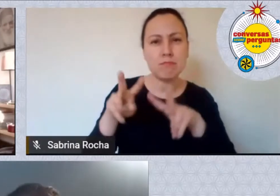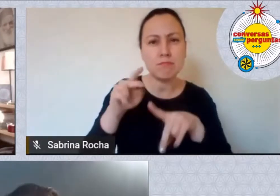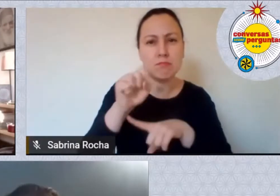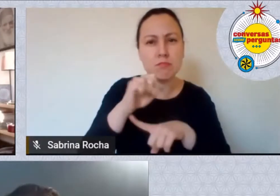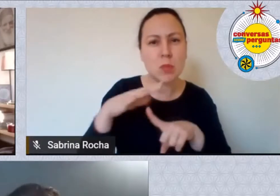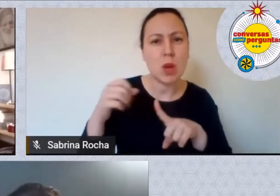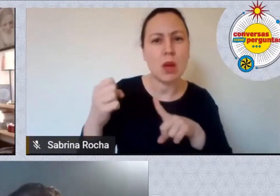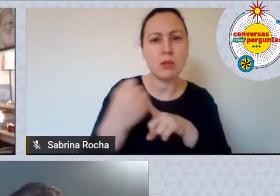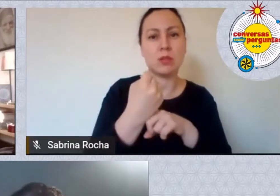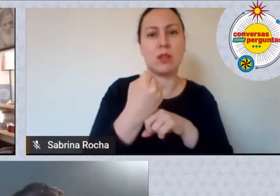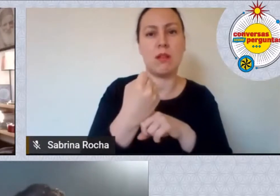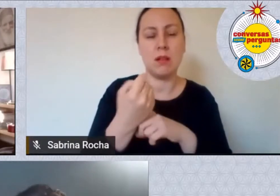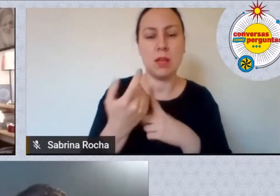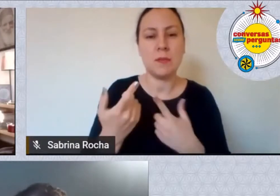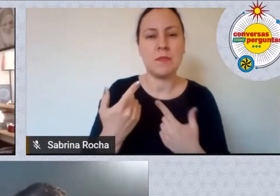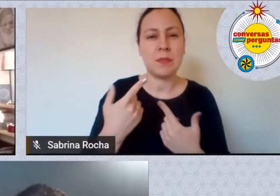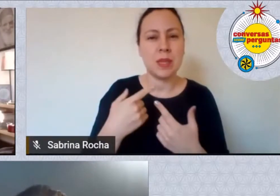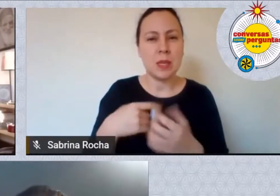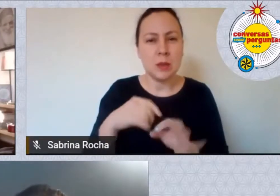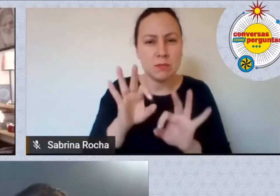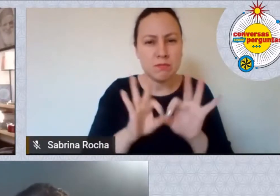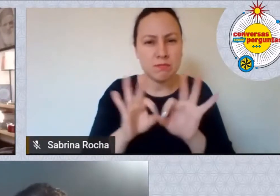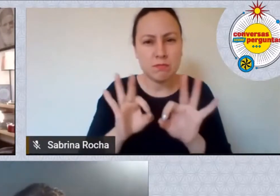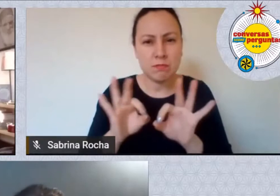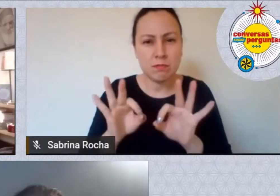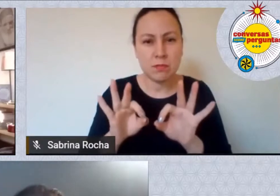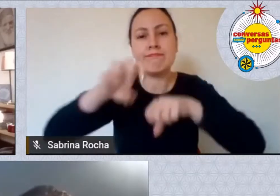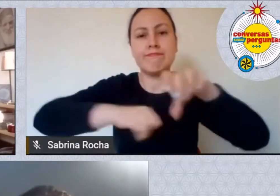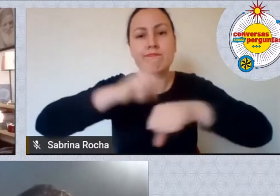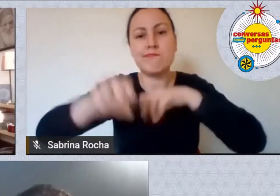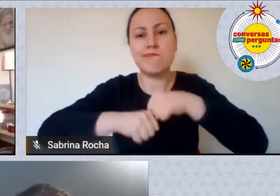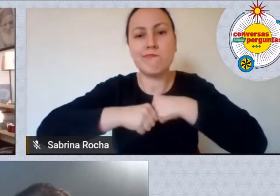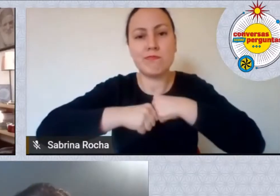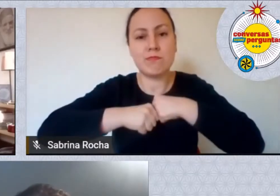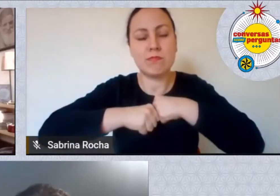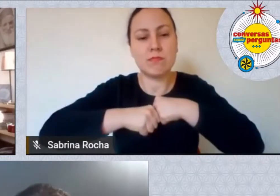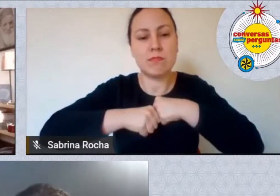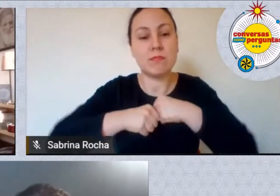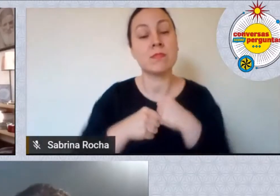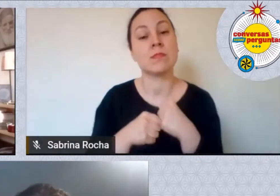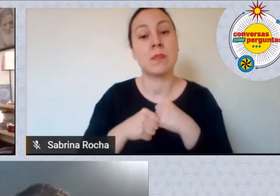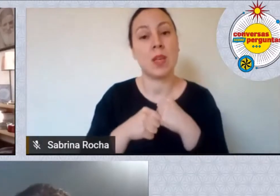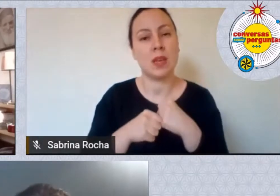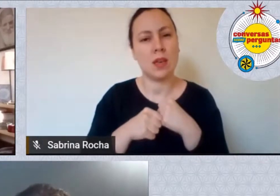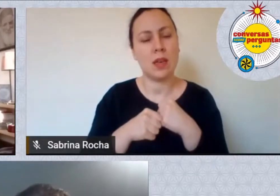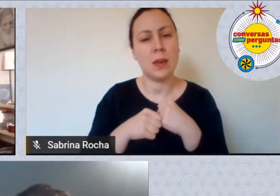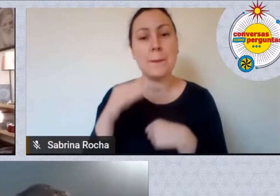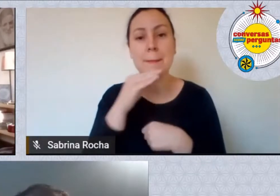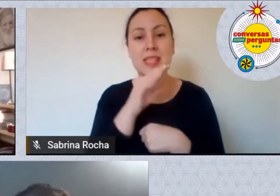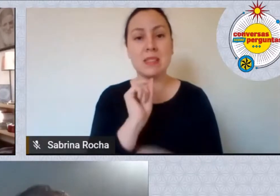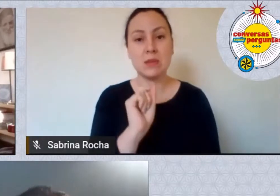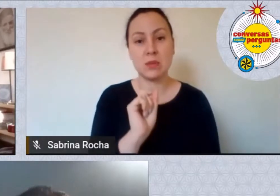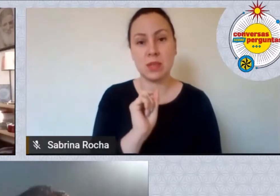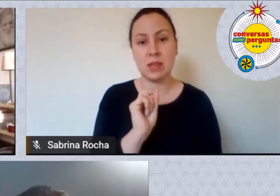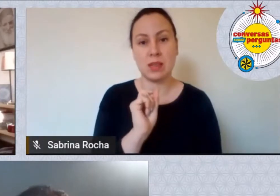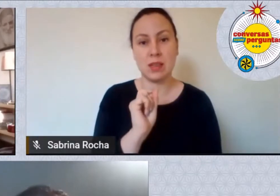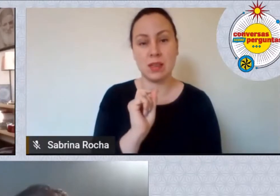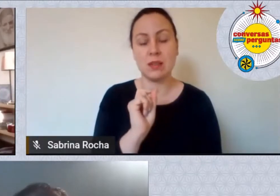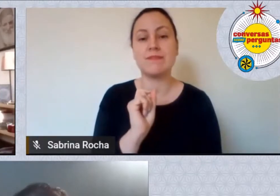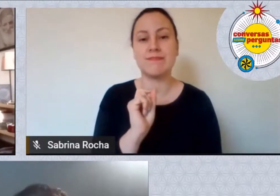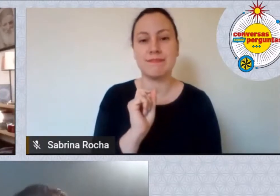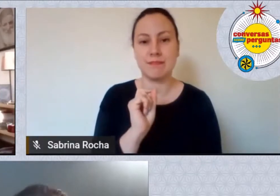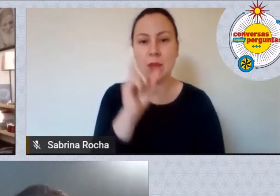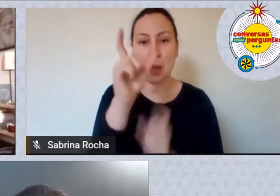estávamos entabulando essa pesquisa, fomos atravessados pela Covid. E o que a gente está vendo? Que as pessoas estão sonhando mais, de forma